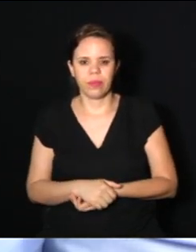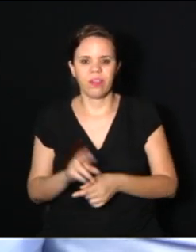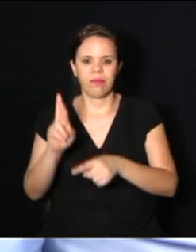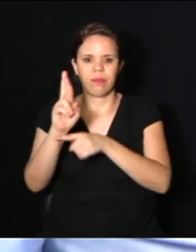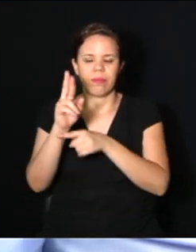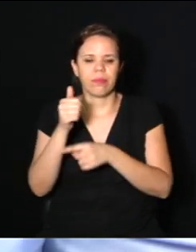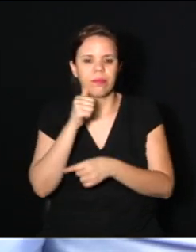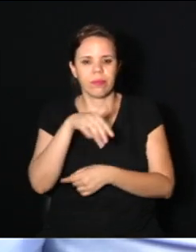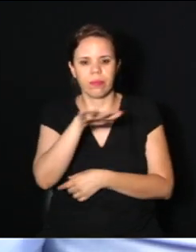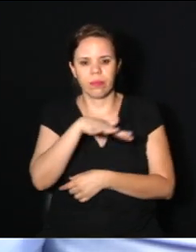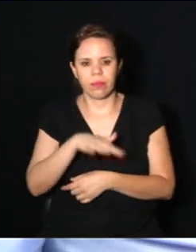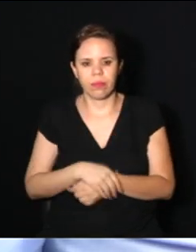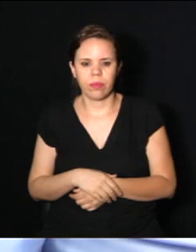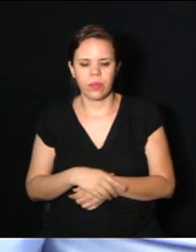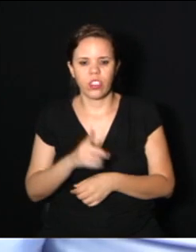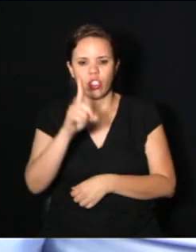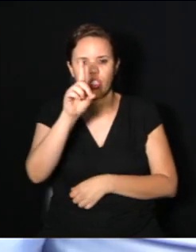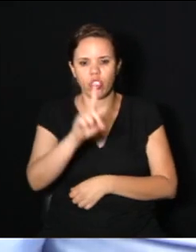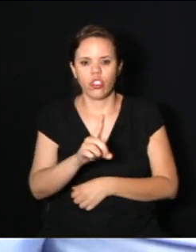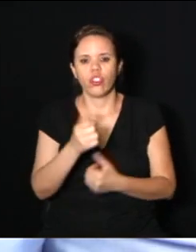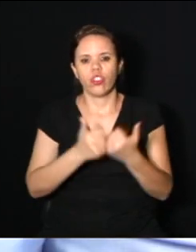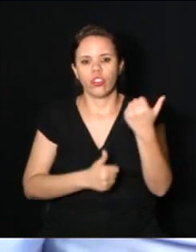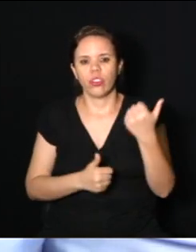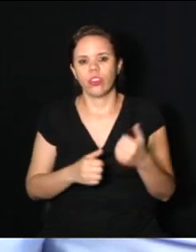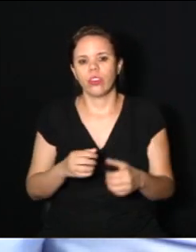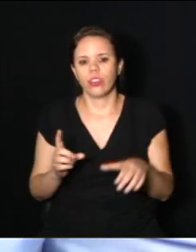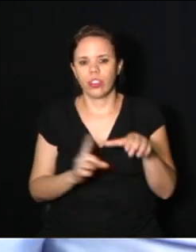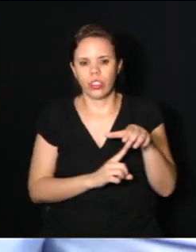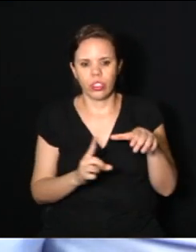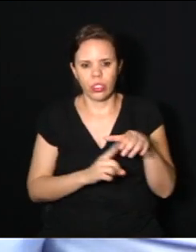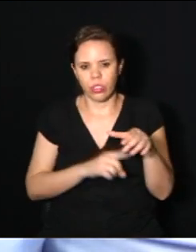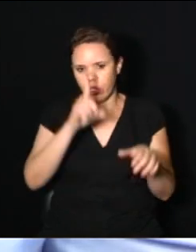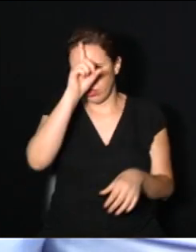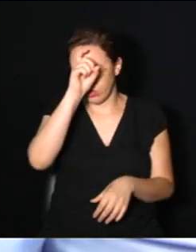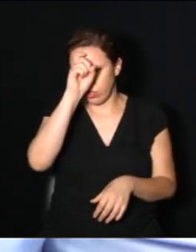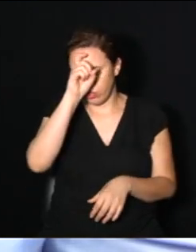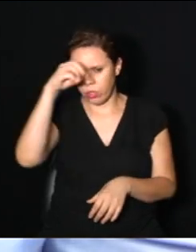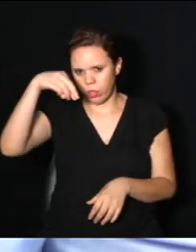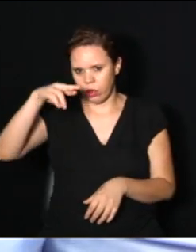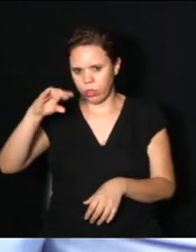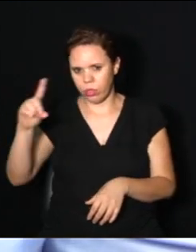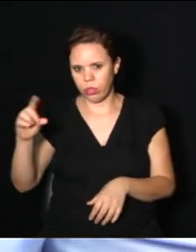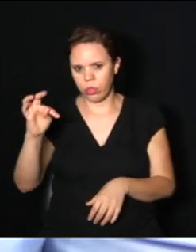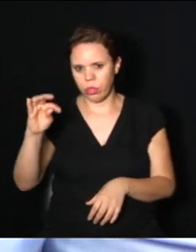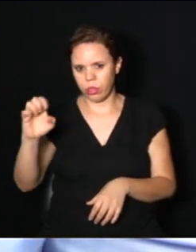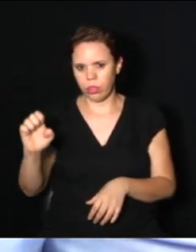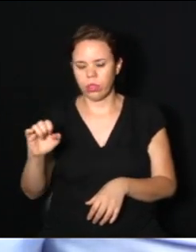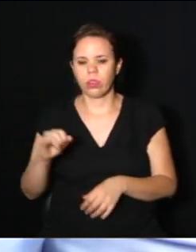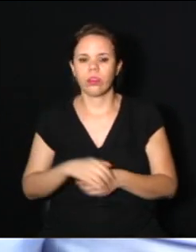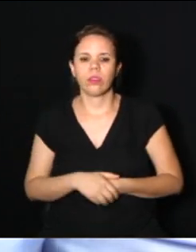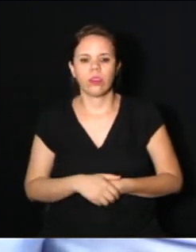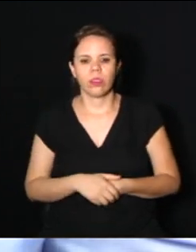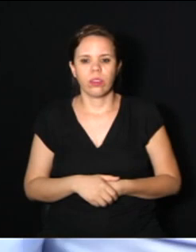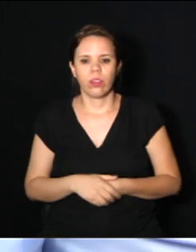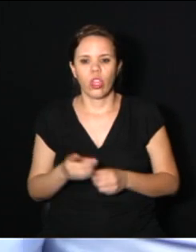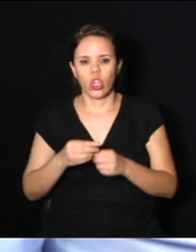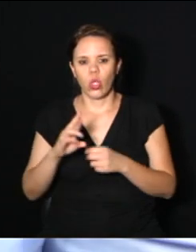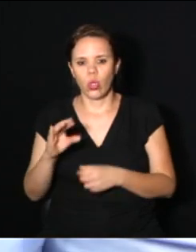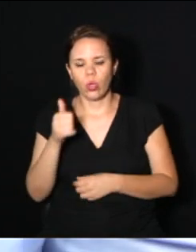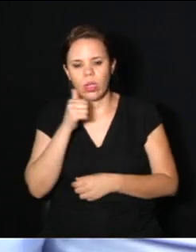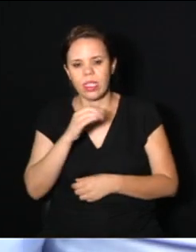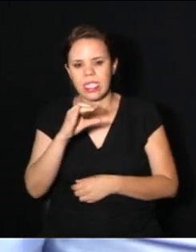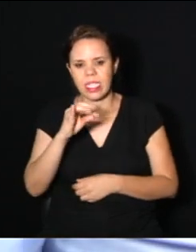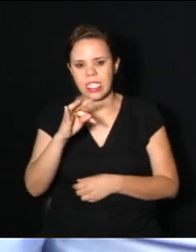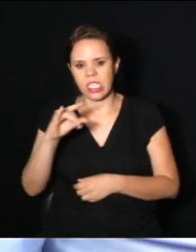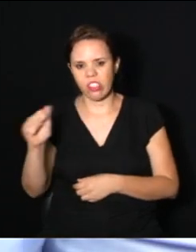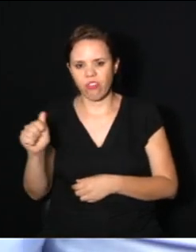representante, a diretora clínica da Rede Mário Gatti, a gente, do Hospital Ouro Verde, que era a doutora Cíntia, a gente teve a expectativa de que as palavras que